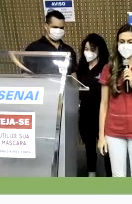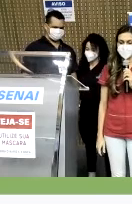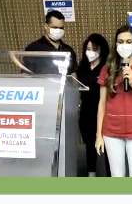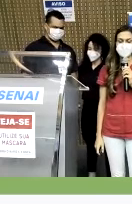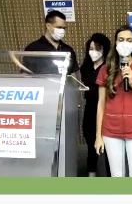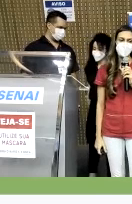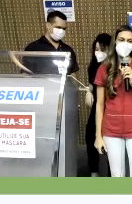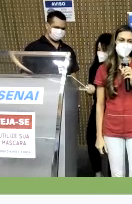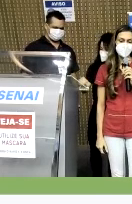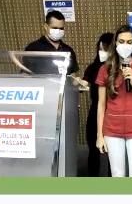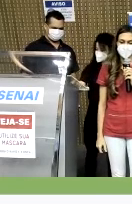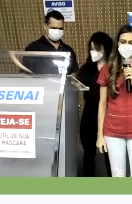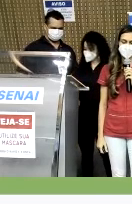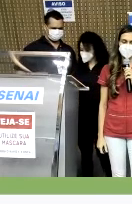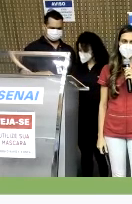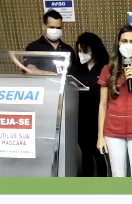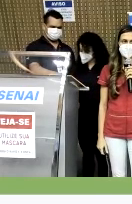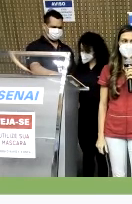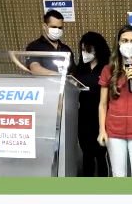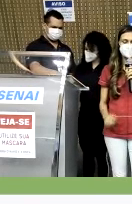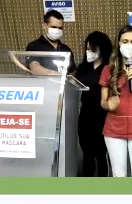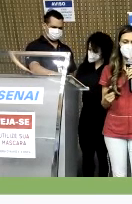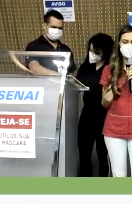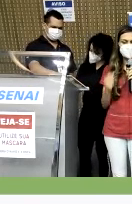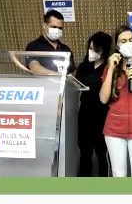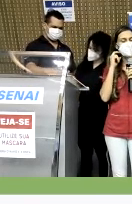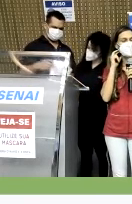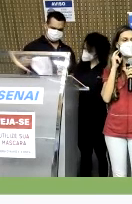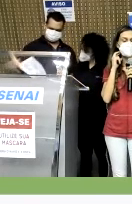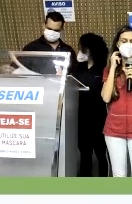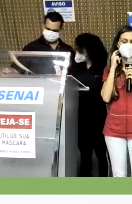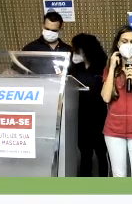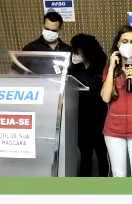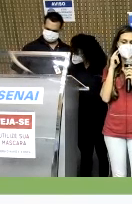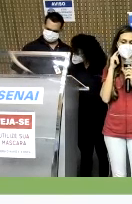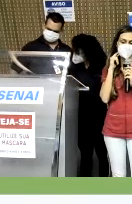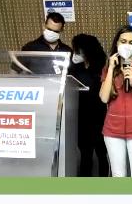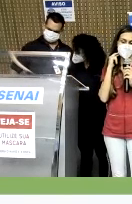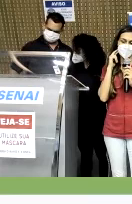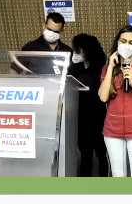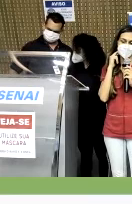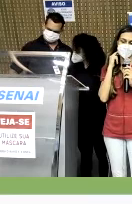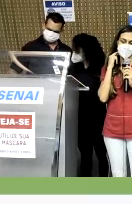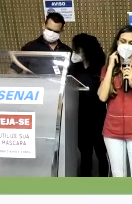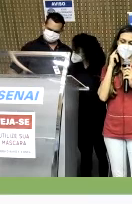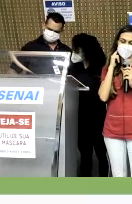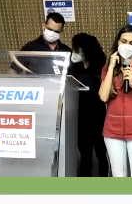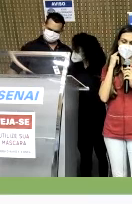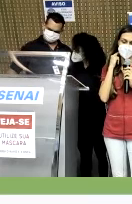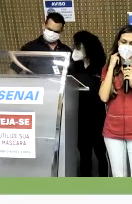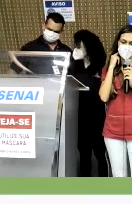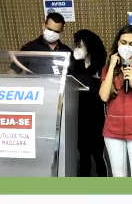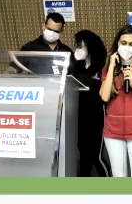Bom, e sobre as doenças crônicas não transmissíveis, né? Aqui a gente já começa a falar sobre hipertensão e diabetes. Nós